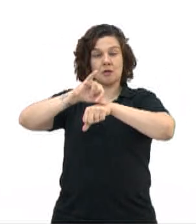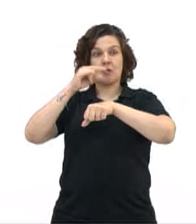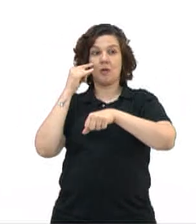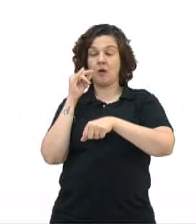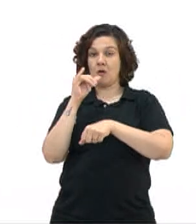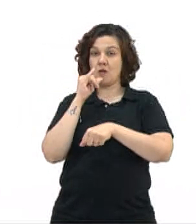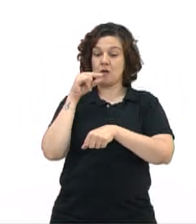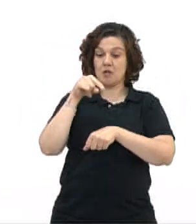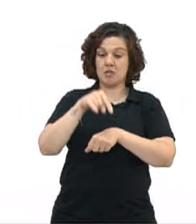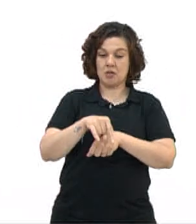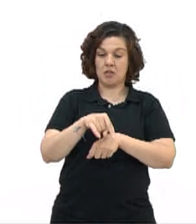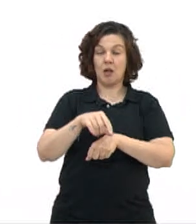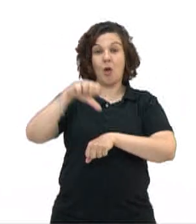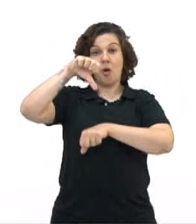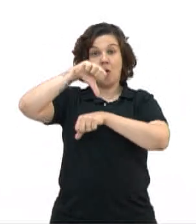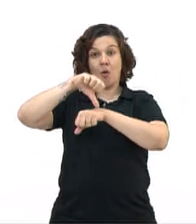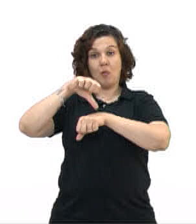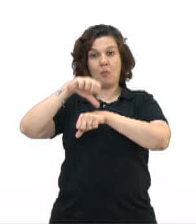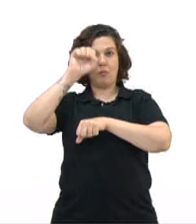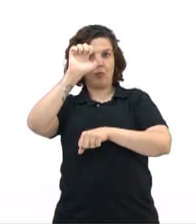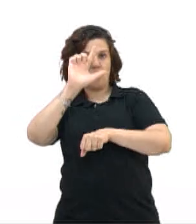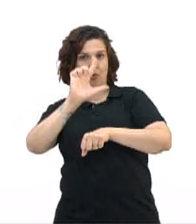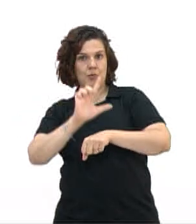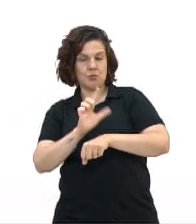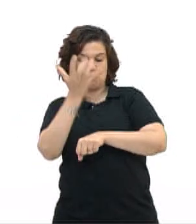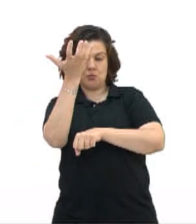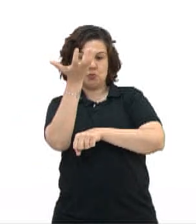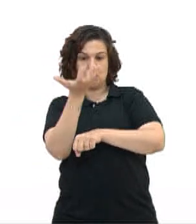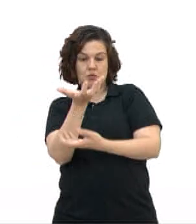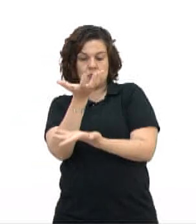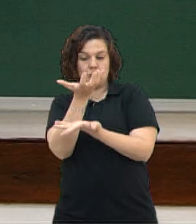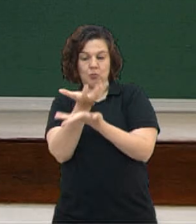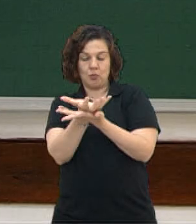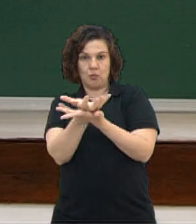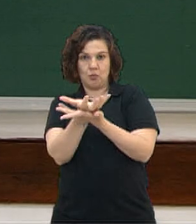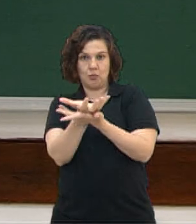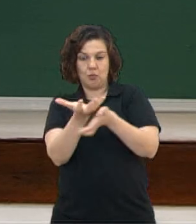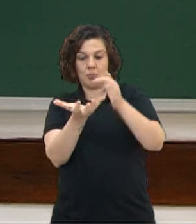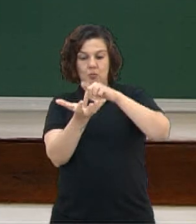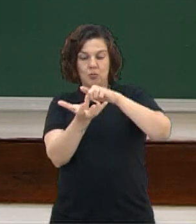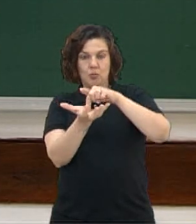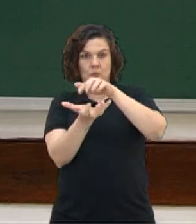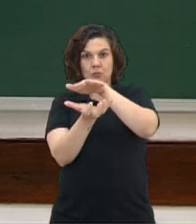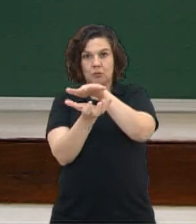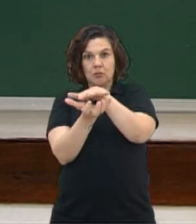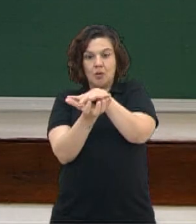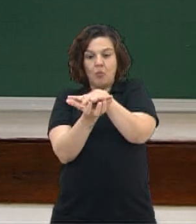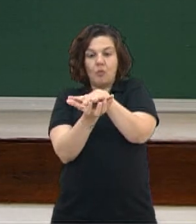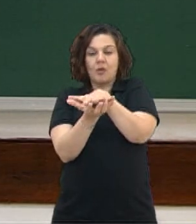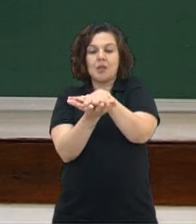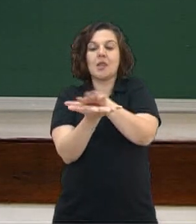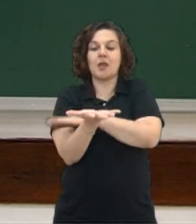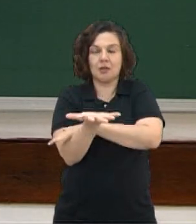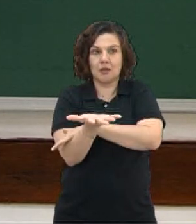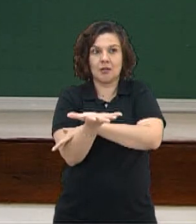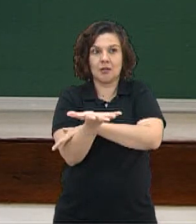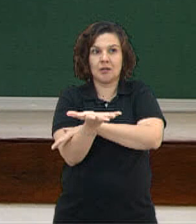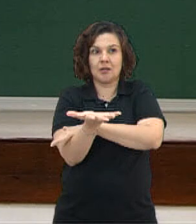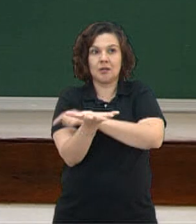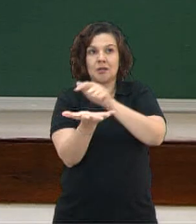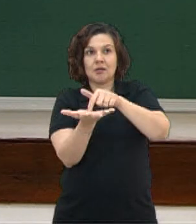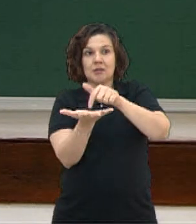exemplo aqui, ó, nós temos a região do Polo Sul sendo representada. Então, nós temos uma superfície plana que está